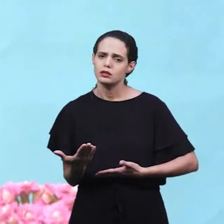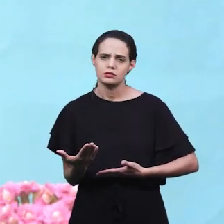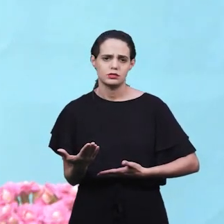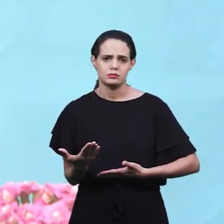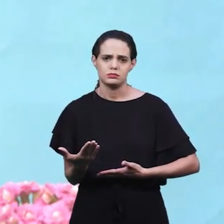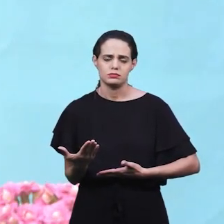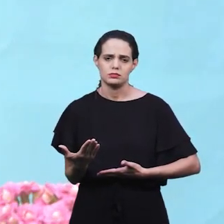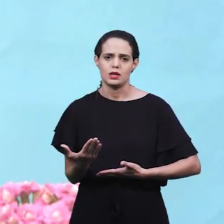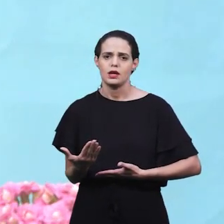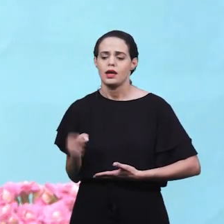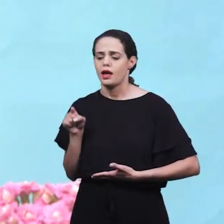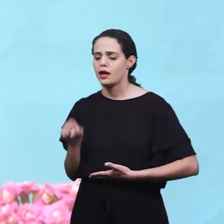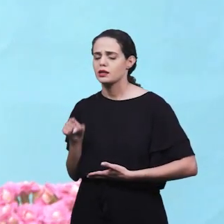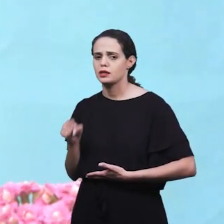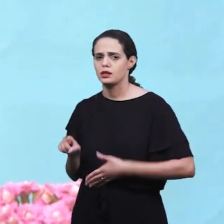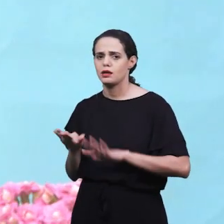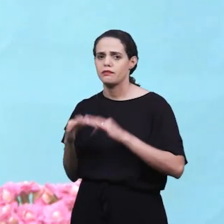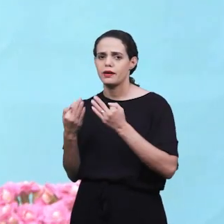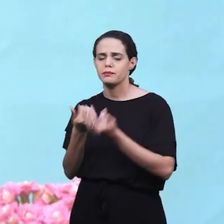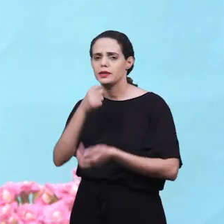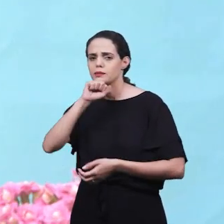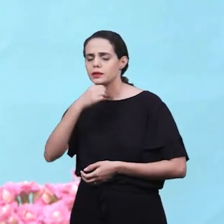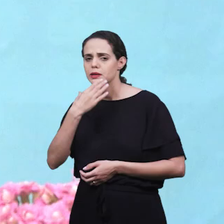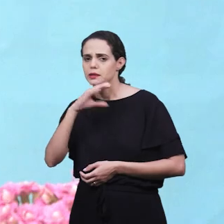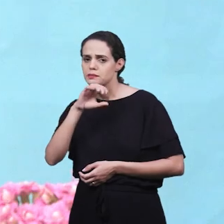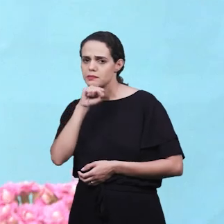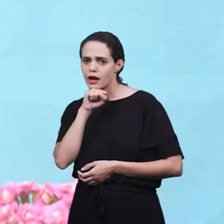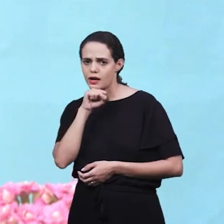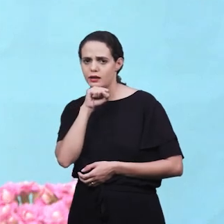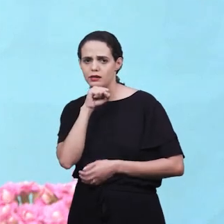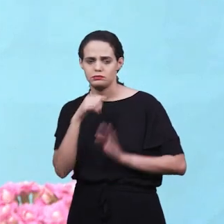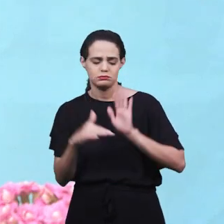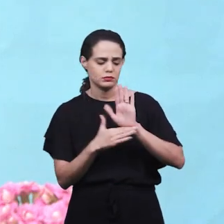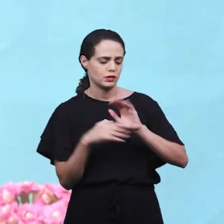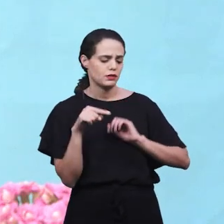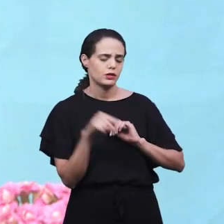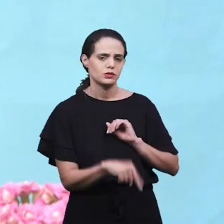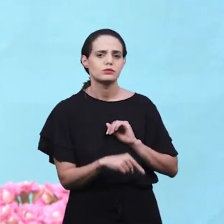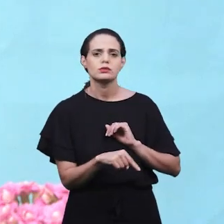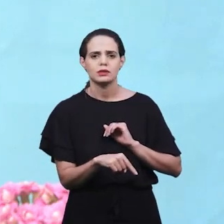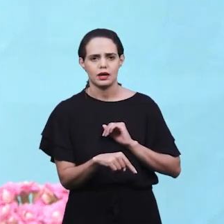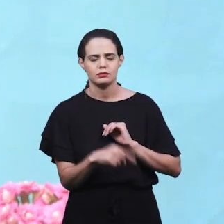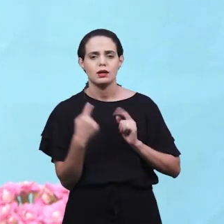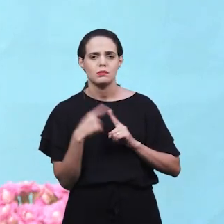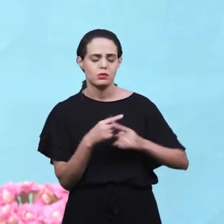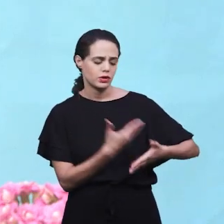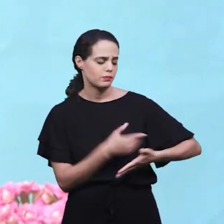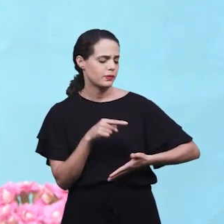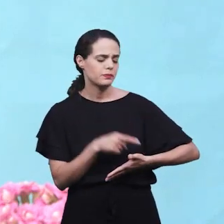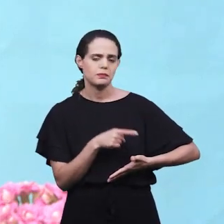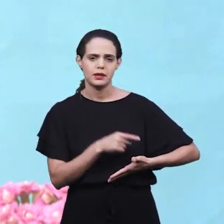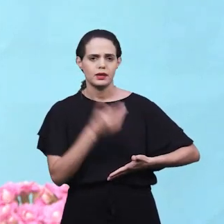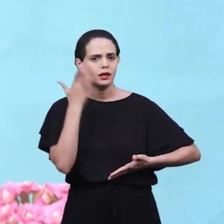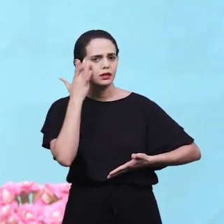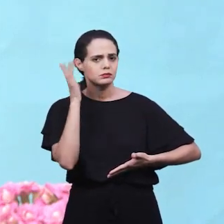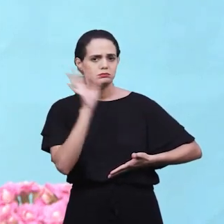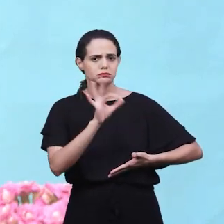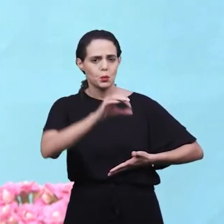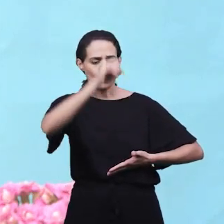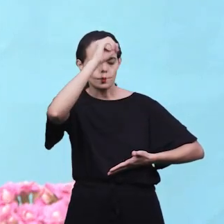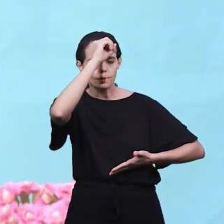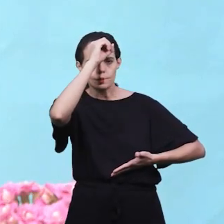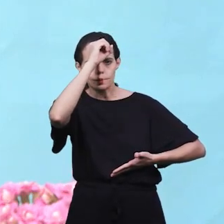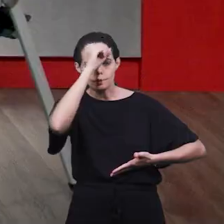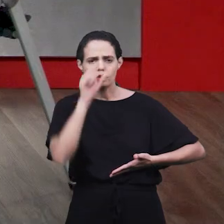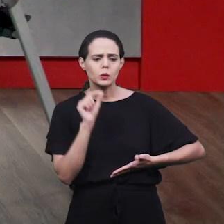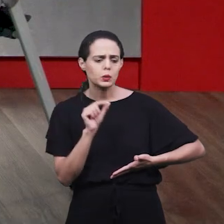exercitados para alcançar um entendimento do bem e do mal. É algo que os pais precisam transmitir aos filhos.